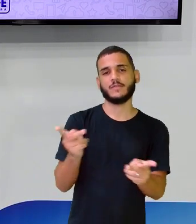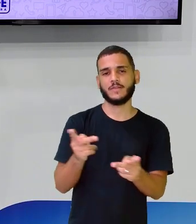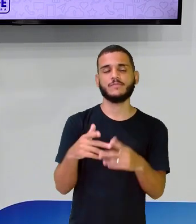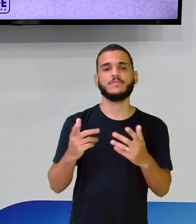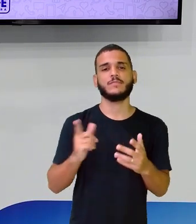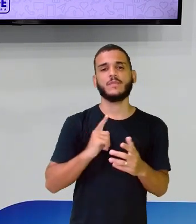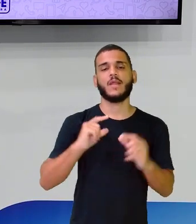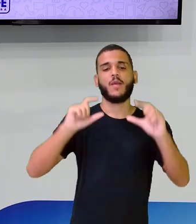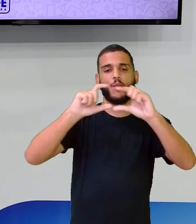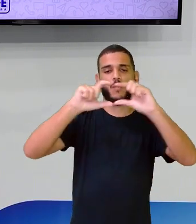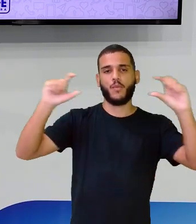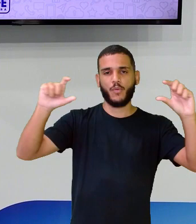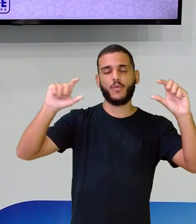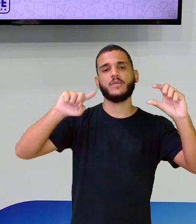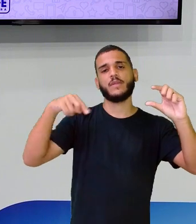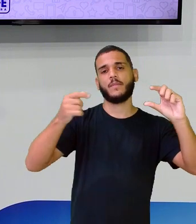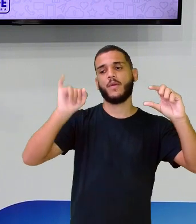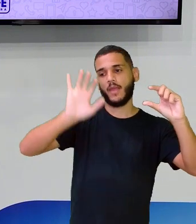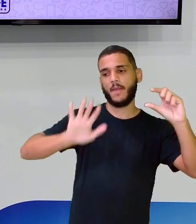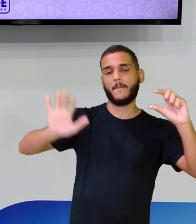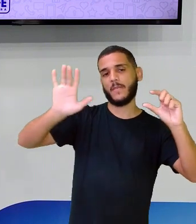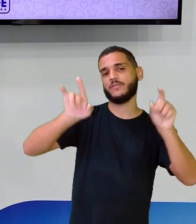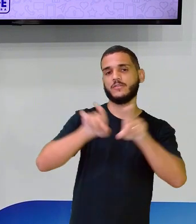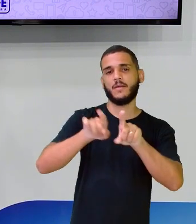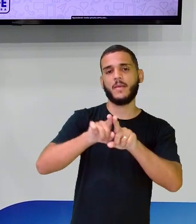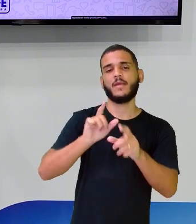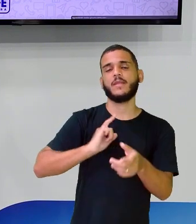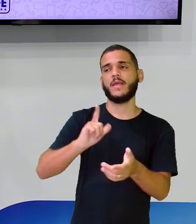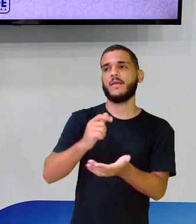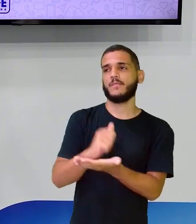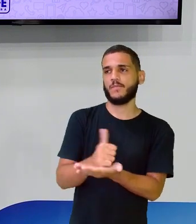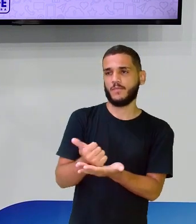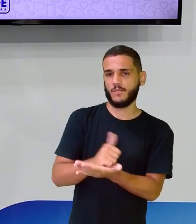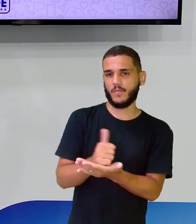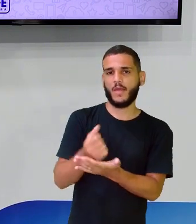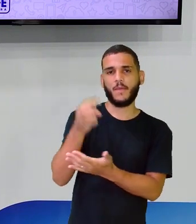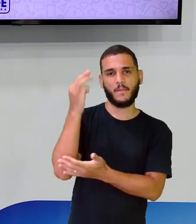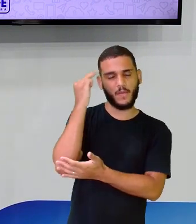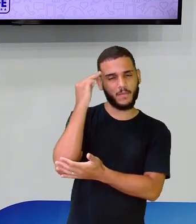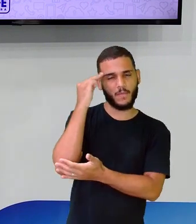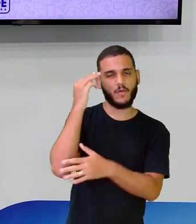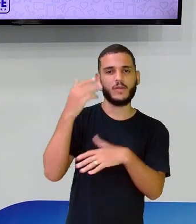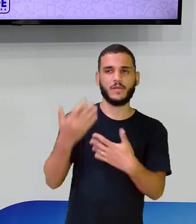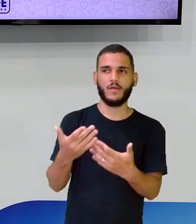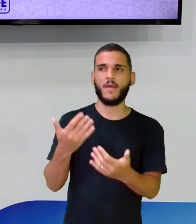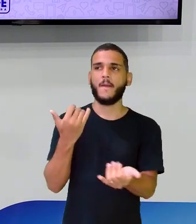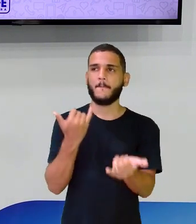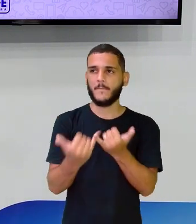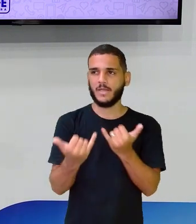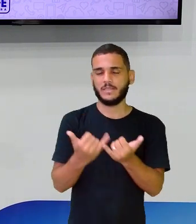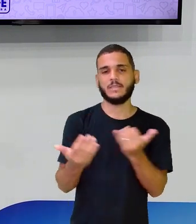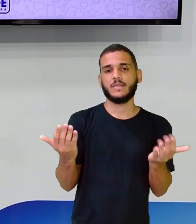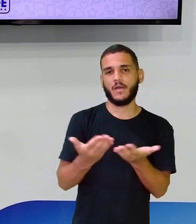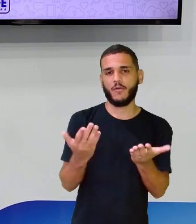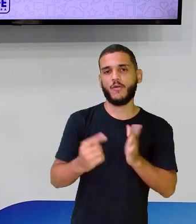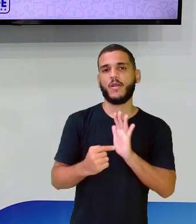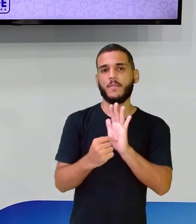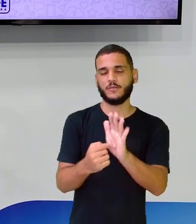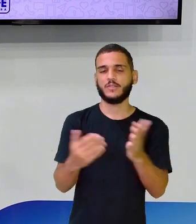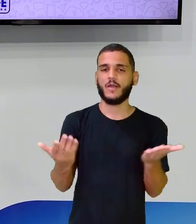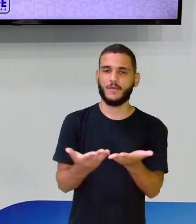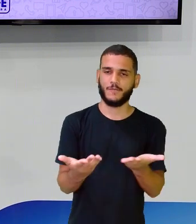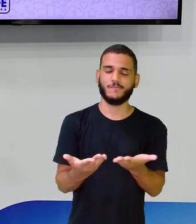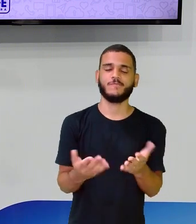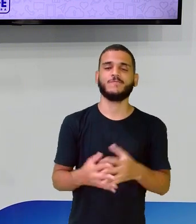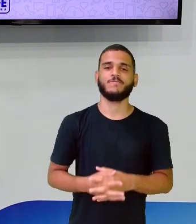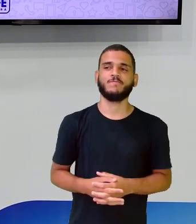frase e do outro bota a imagem. E você pode fazer um joguinho da memória. Então, que vai ser parecido com esse jogo que eu vou mostrar aqui, professora, ali